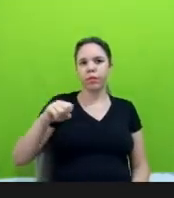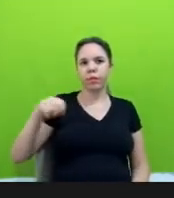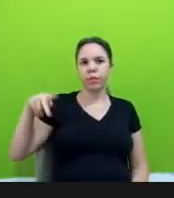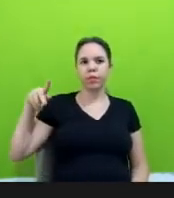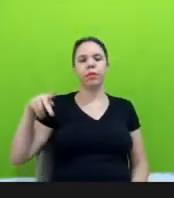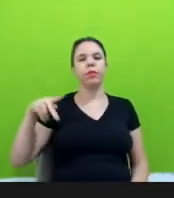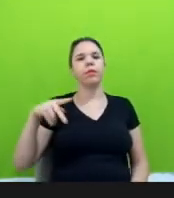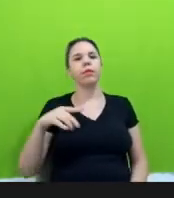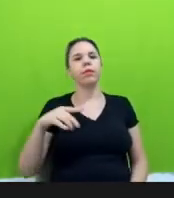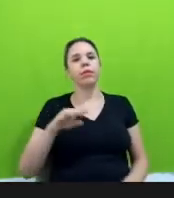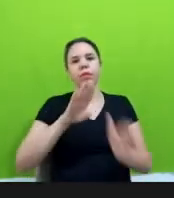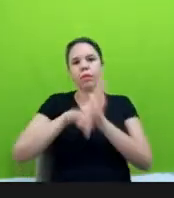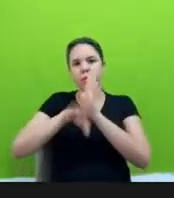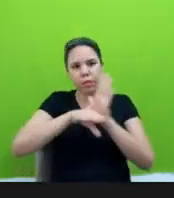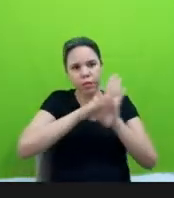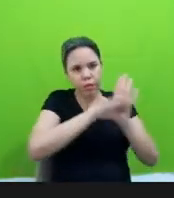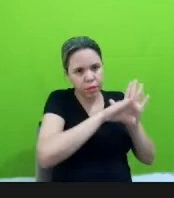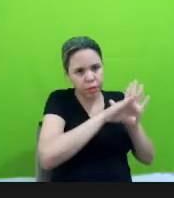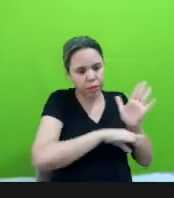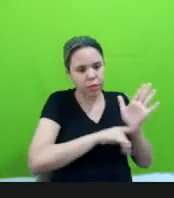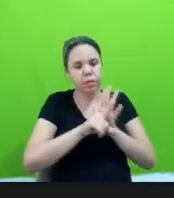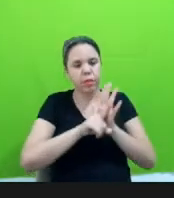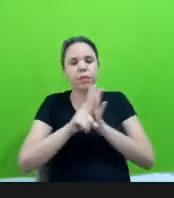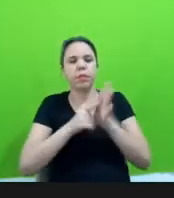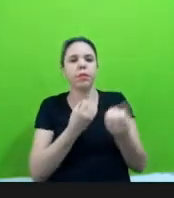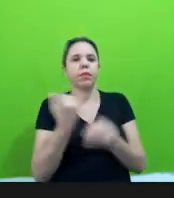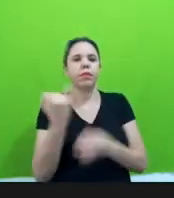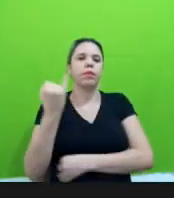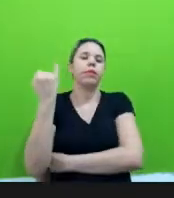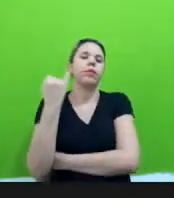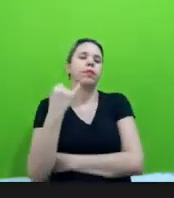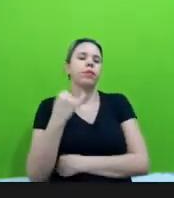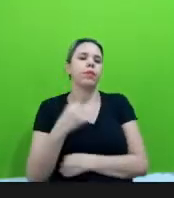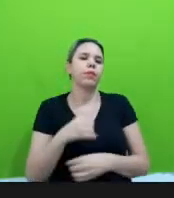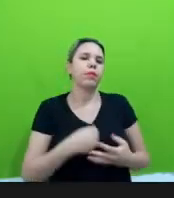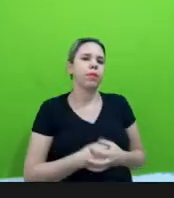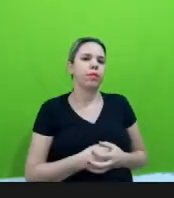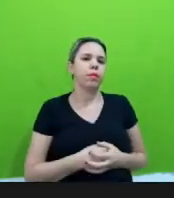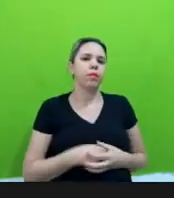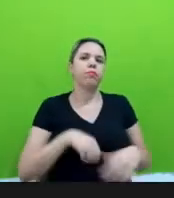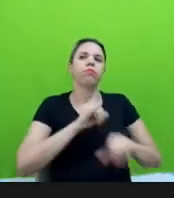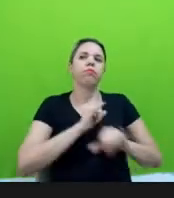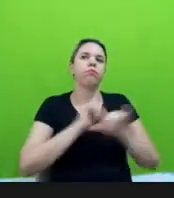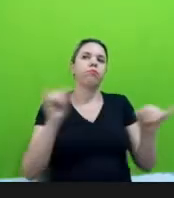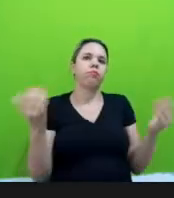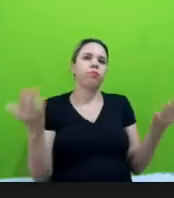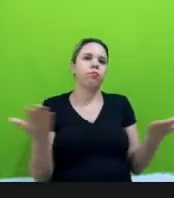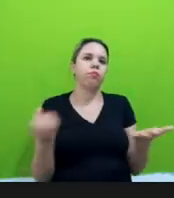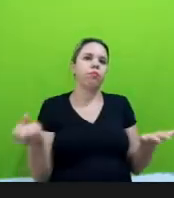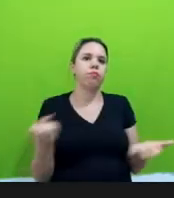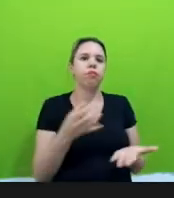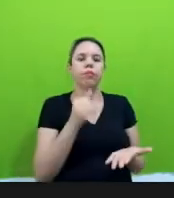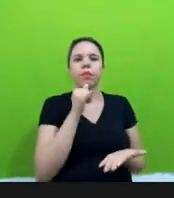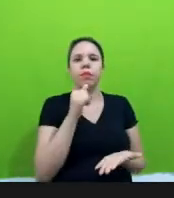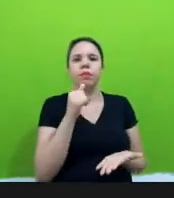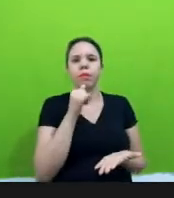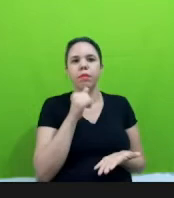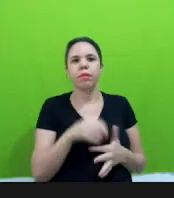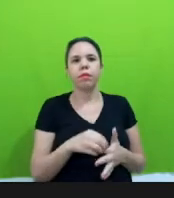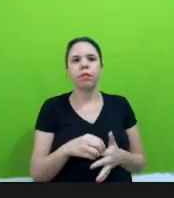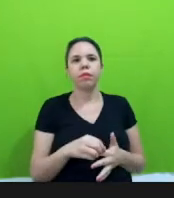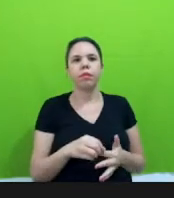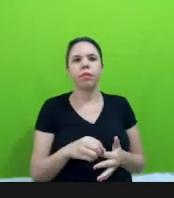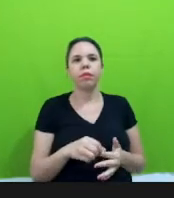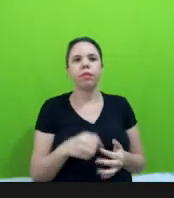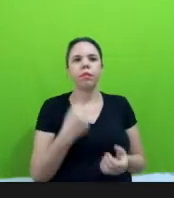dados, várias bases de dados importantes, e fez uma divulgação recente, bem no dia em que sairia ali alguns